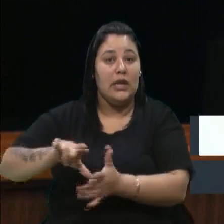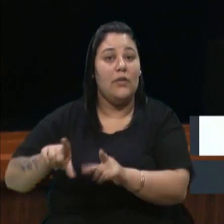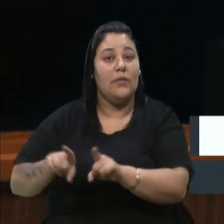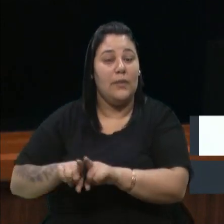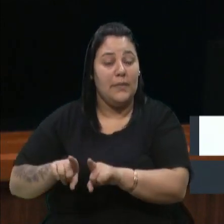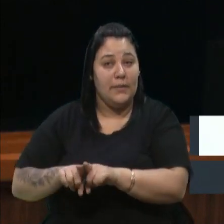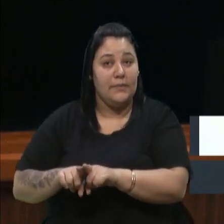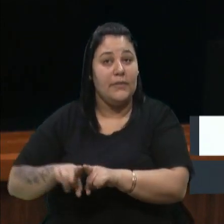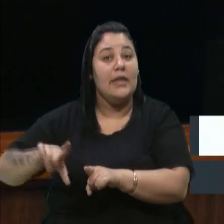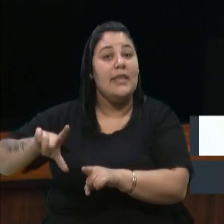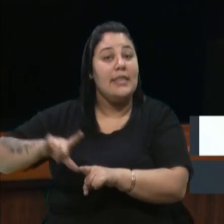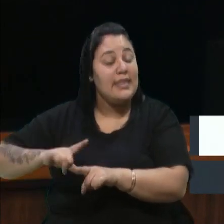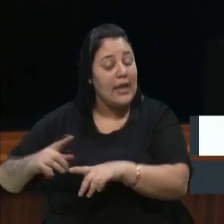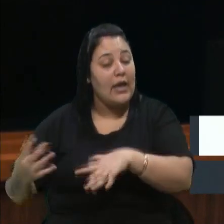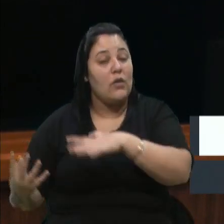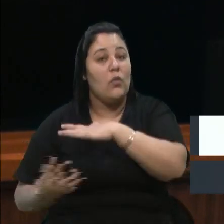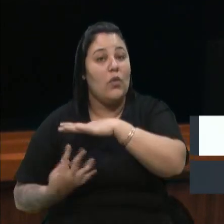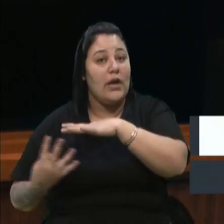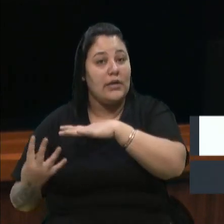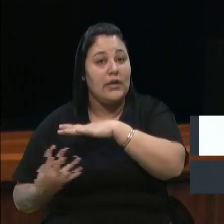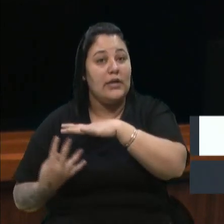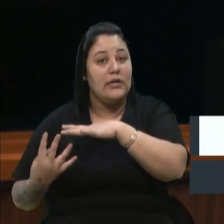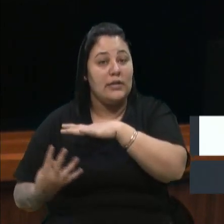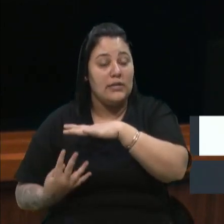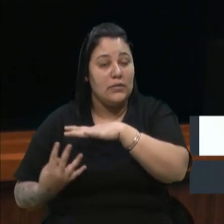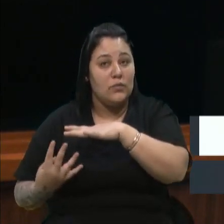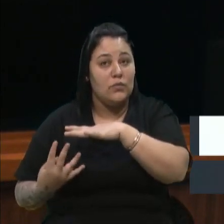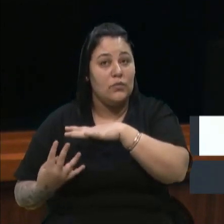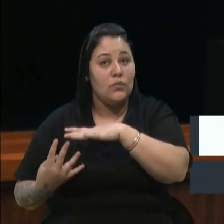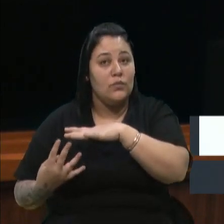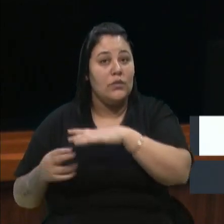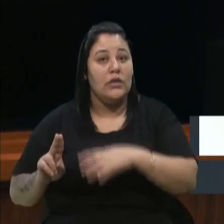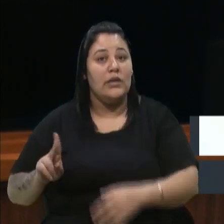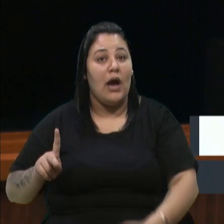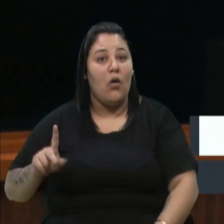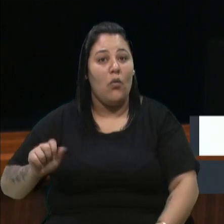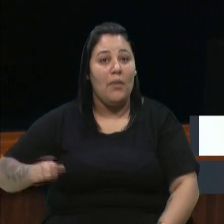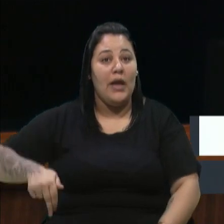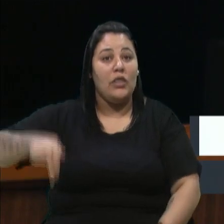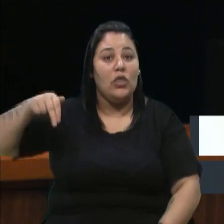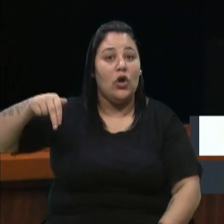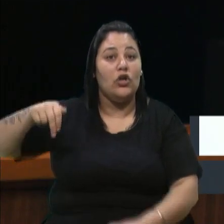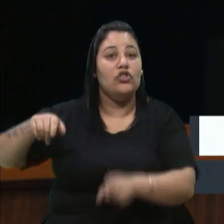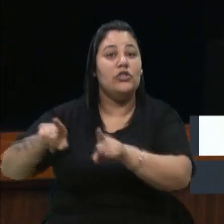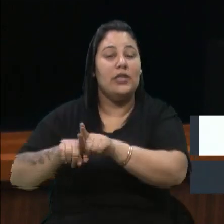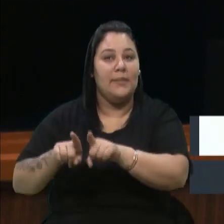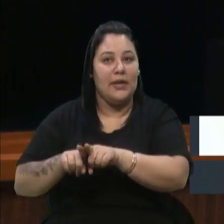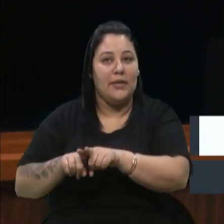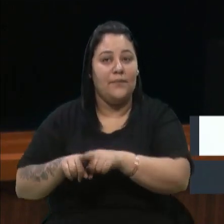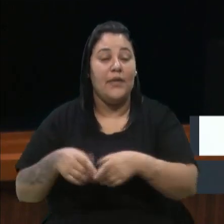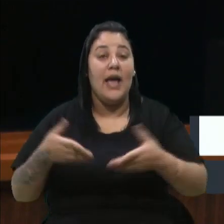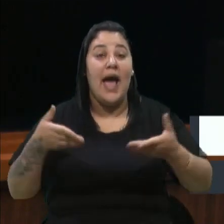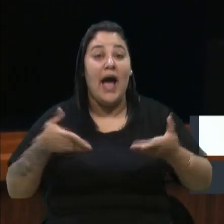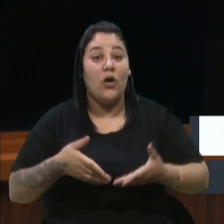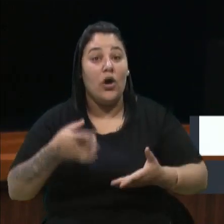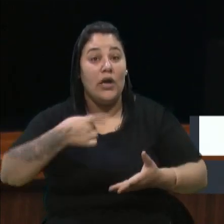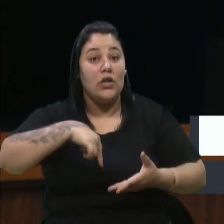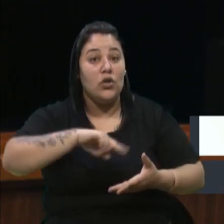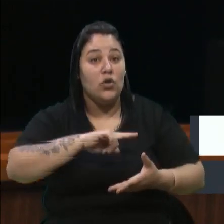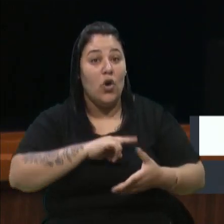tem quarteirização na UPA Zona Norte. Nós agora aprovamos o pedido